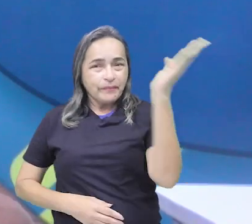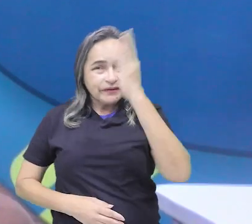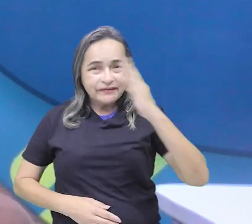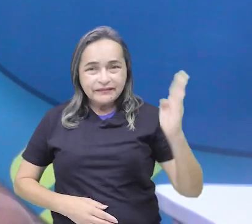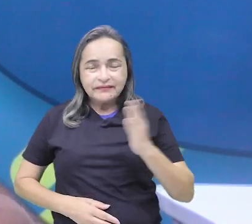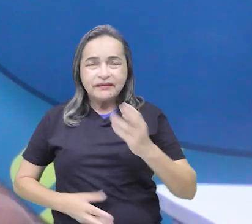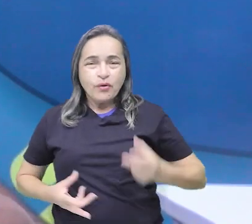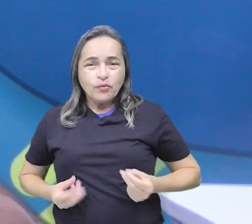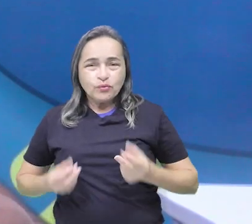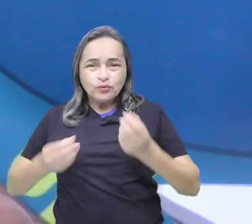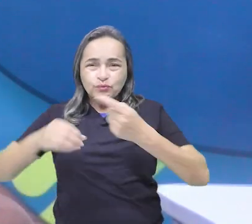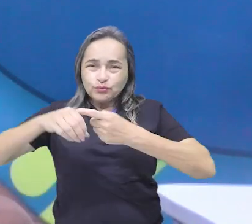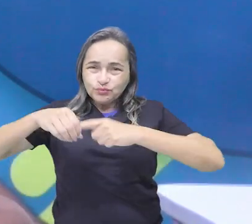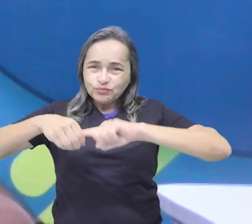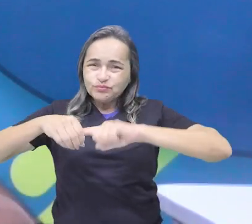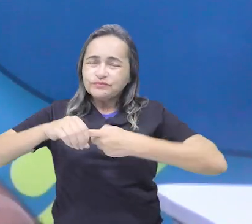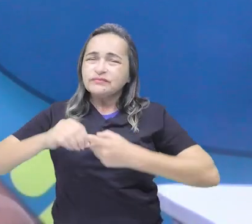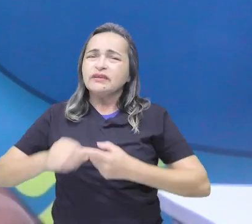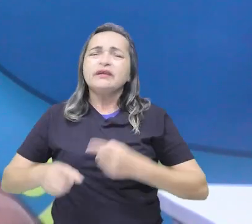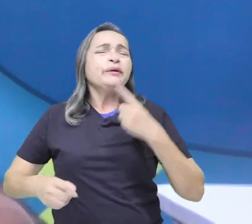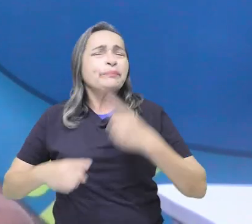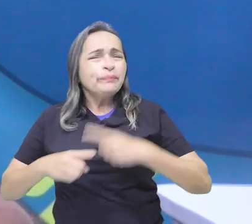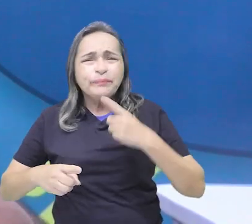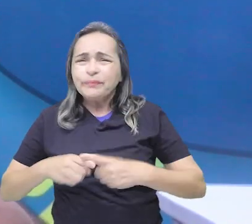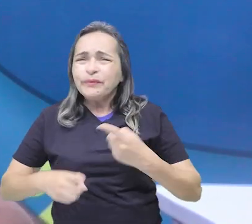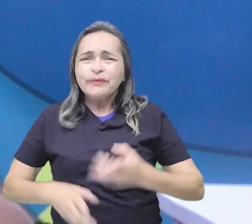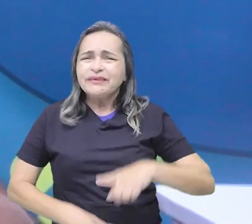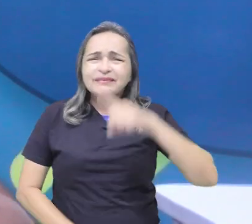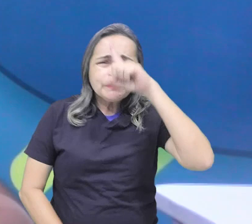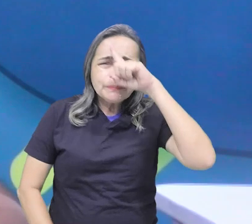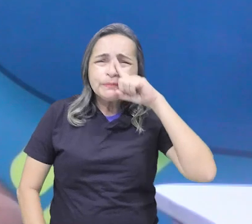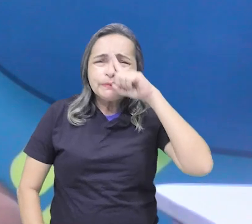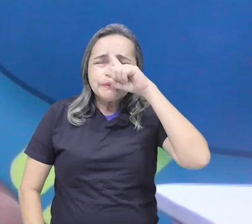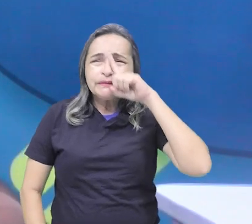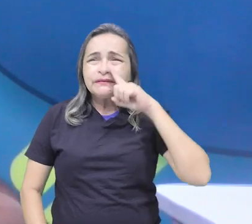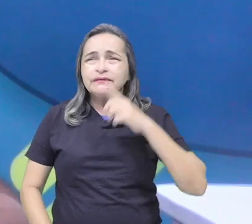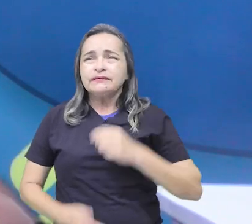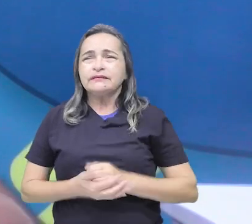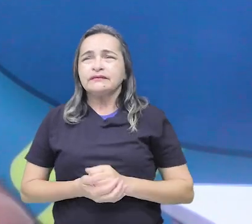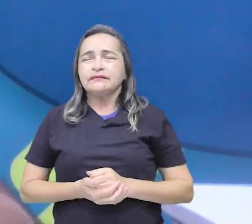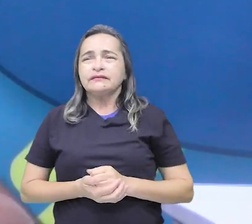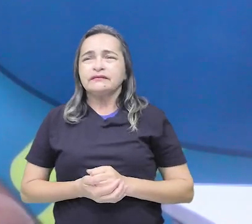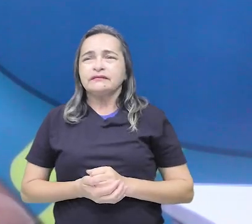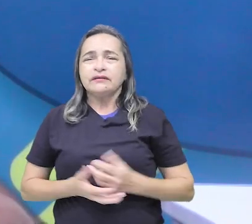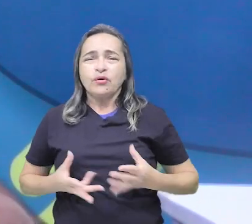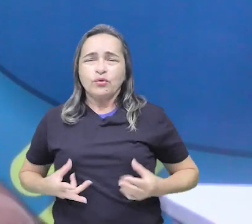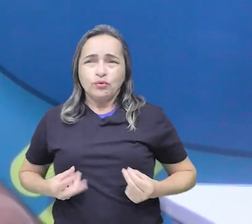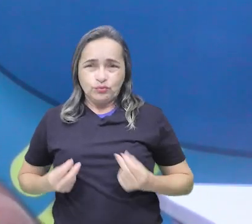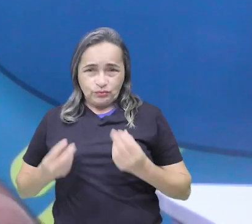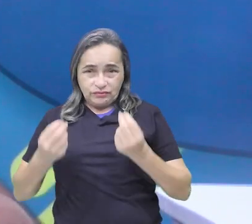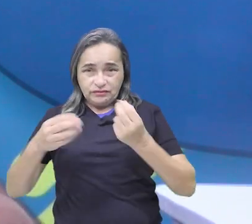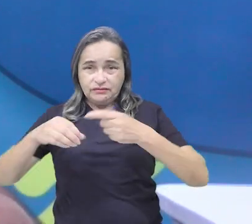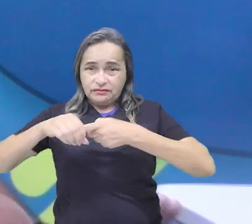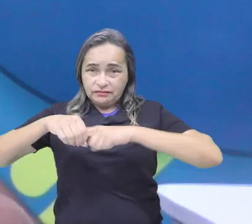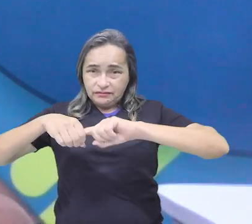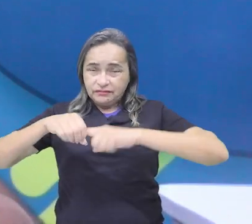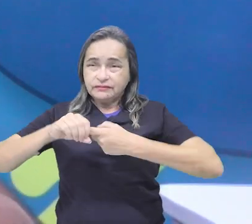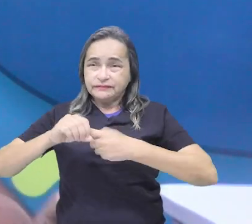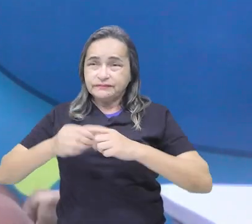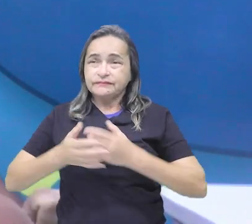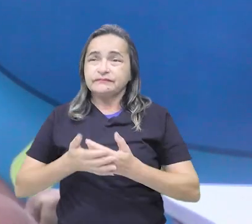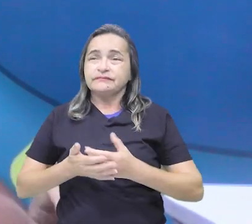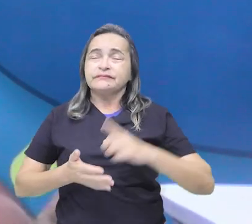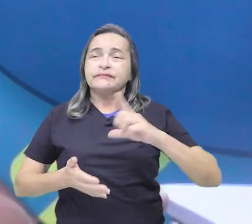ele é tão letal? Muito bem, Marcelo, pergunta muito boa. O câncer de próstata, hoje, nesse ranking do INCA, ele representa